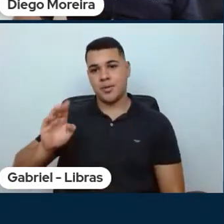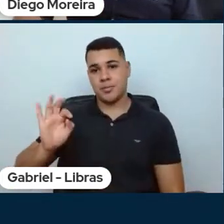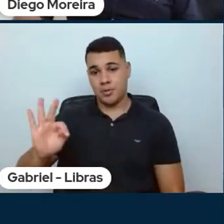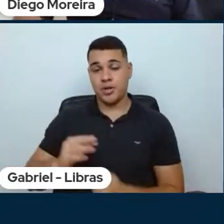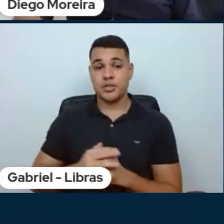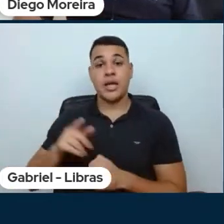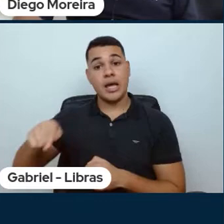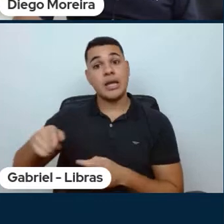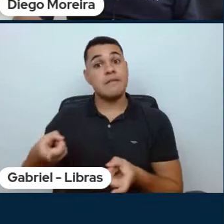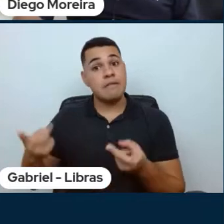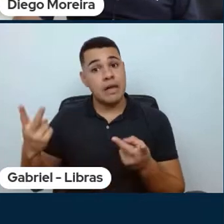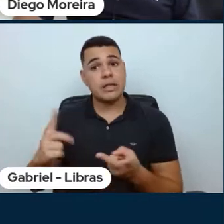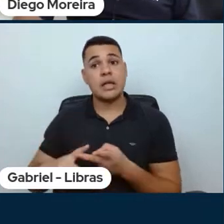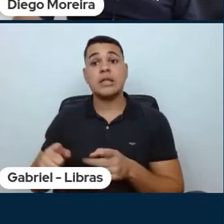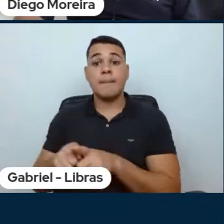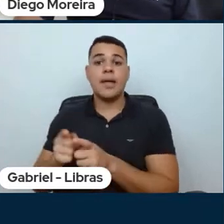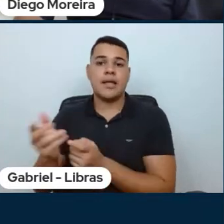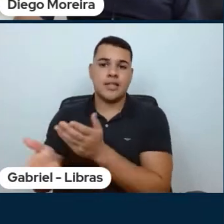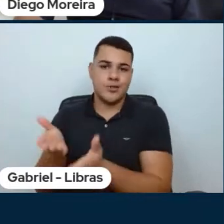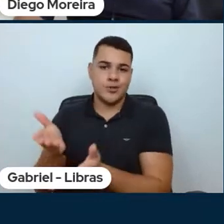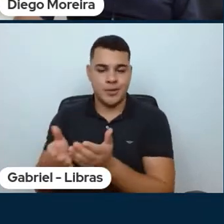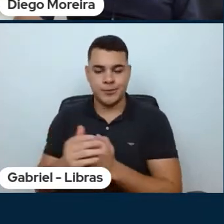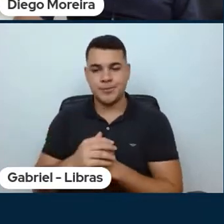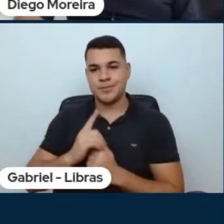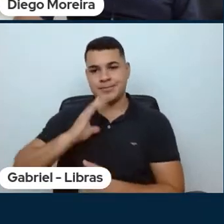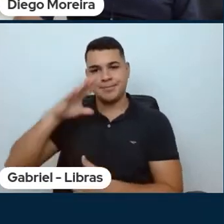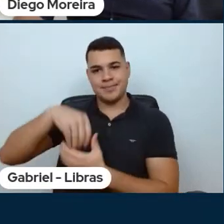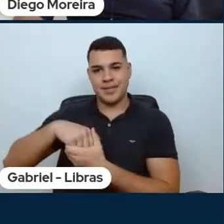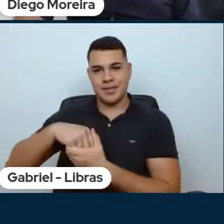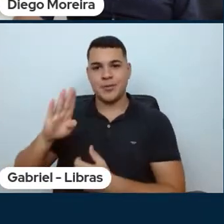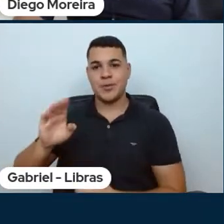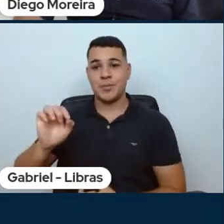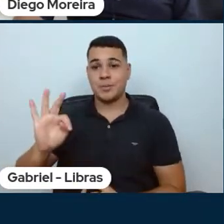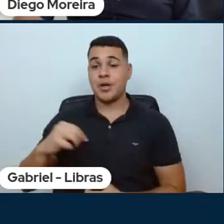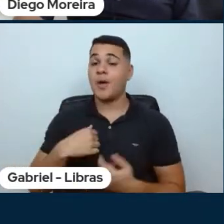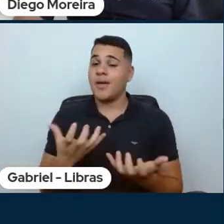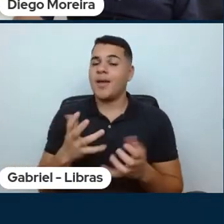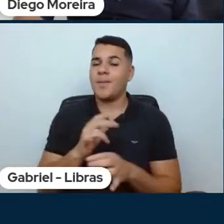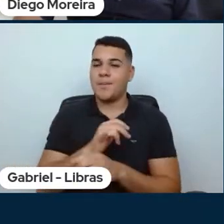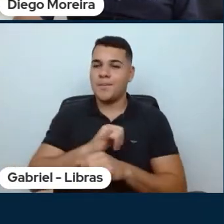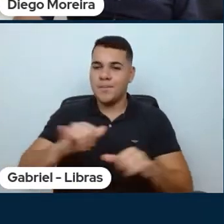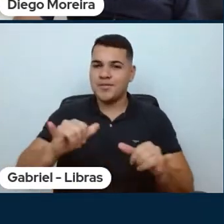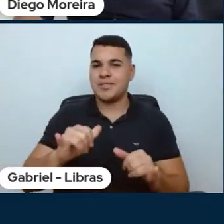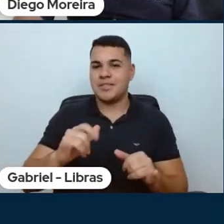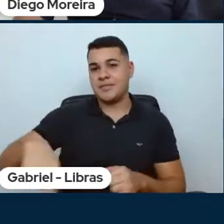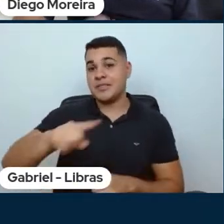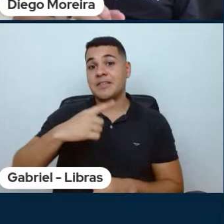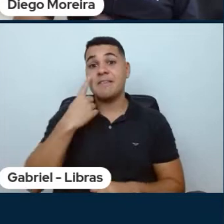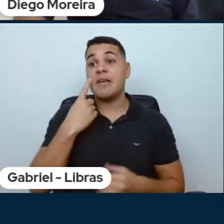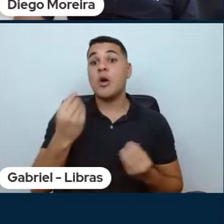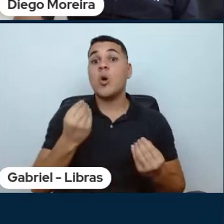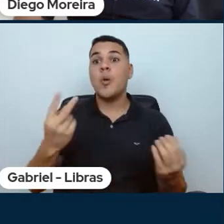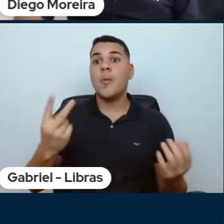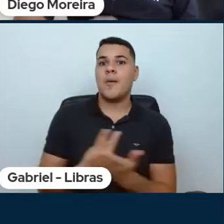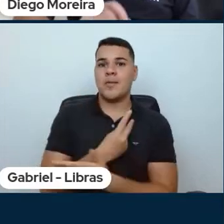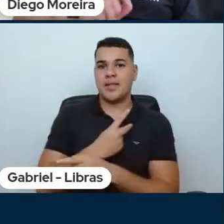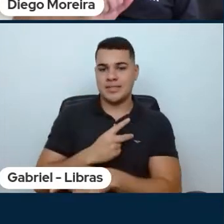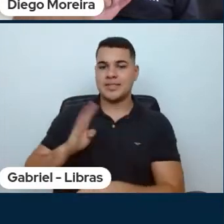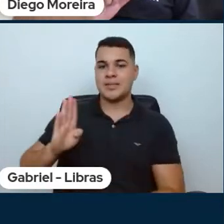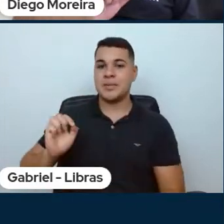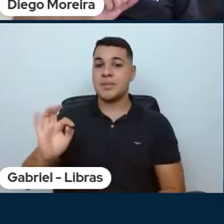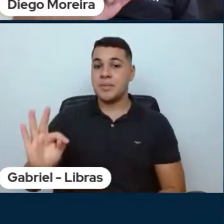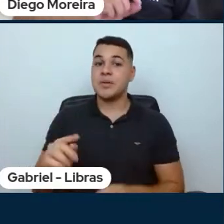vendas e atendimento, né. E quero mostrar o poder que conseguimos criar no digital, mas sempre lembrando que